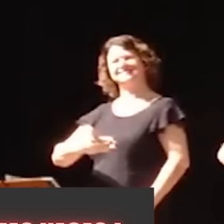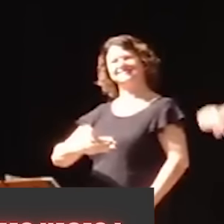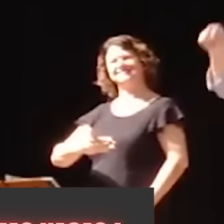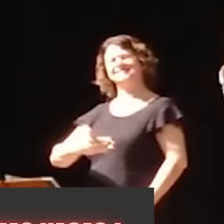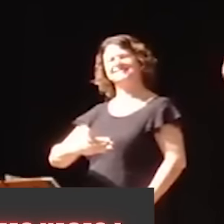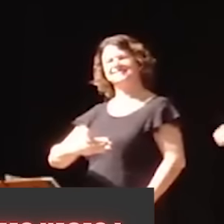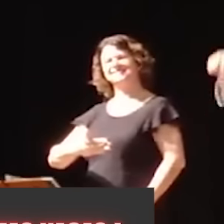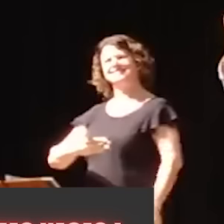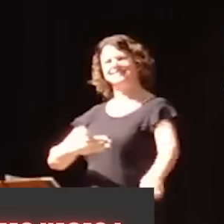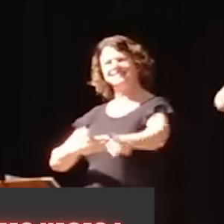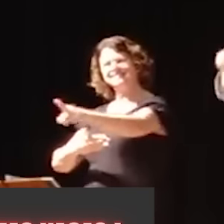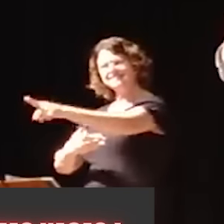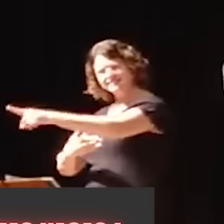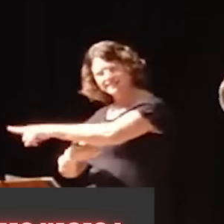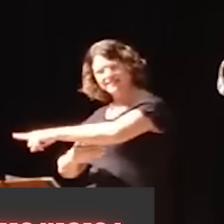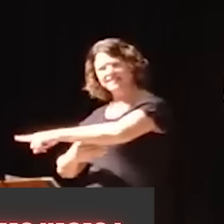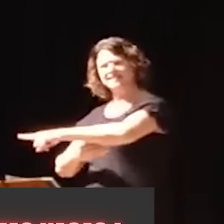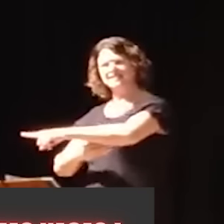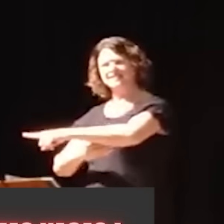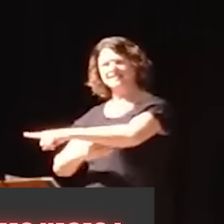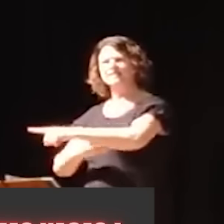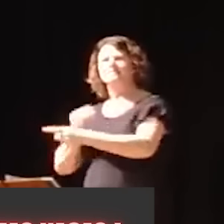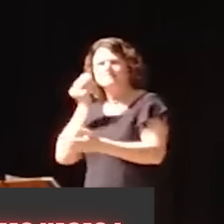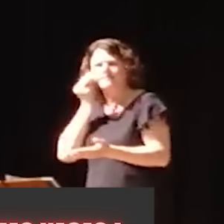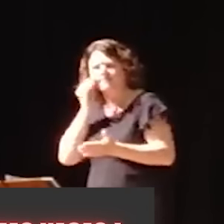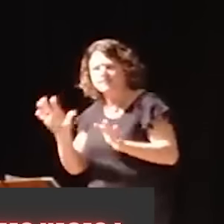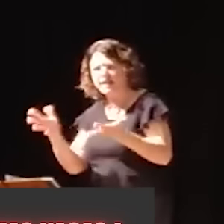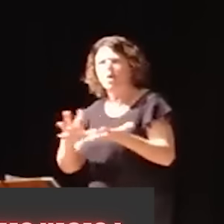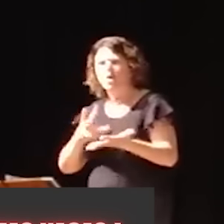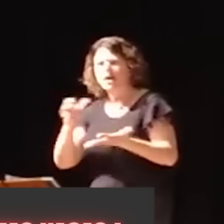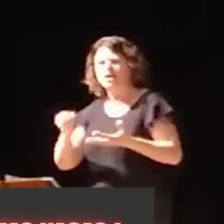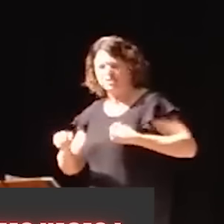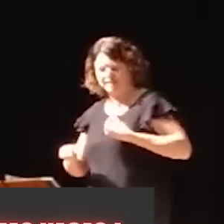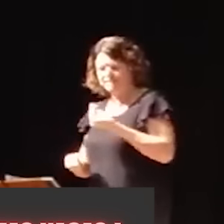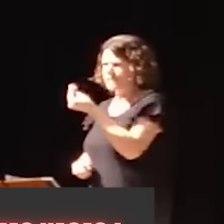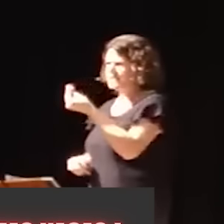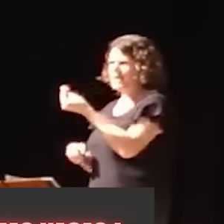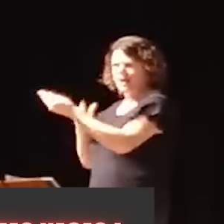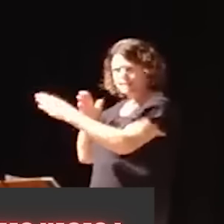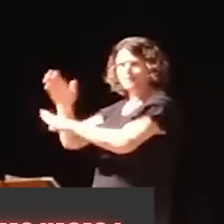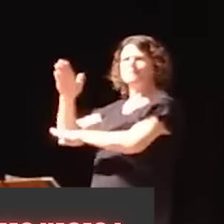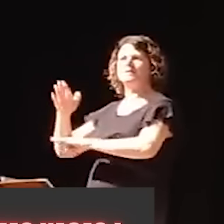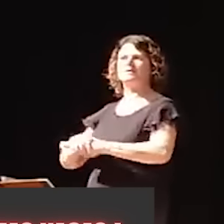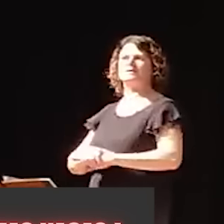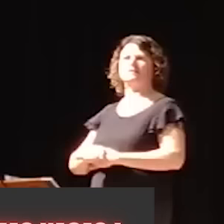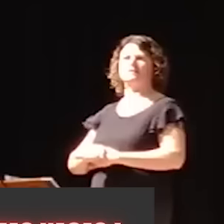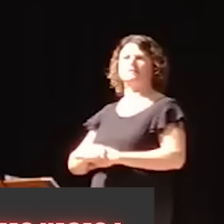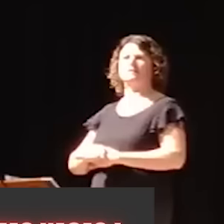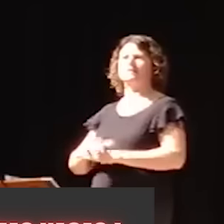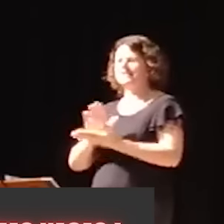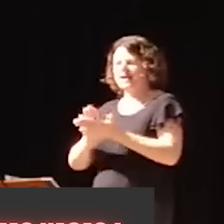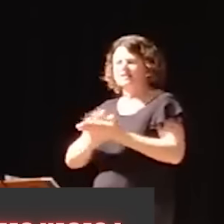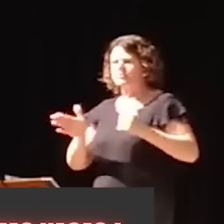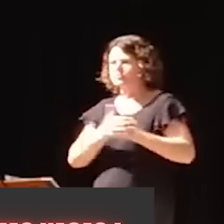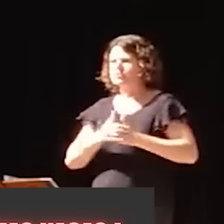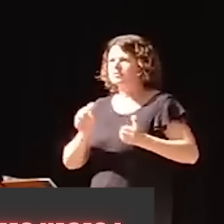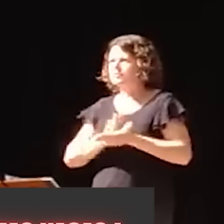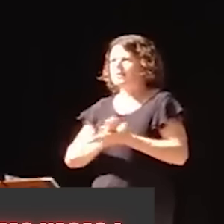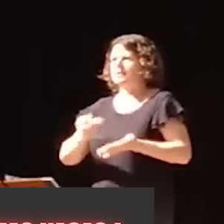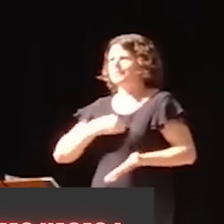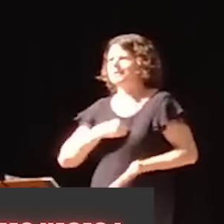a Deus aprovado como obreiro que não tem do que se envergonhar e que mane já vem a palavra da